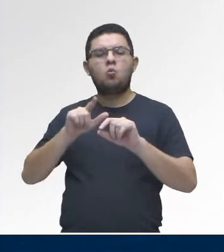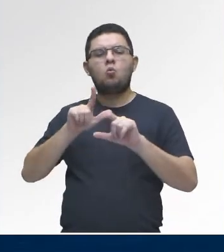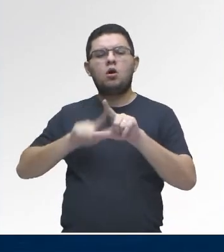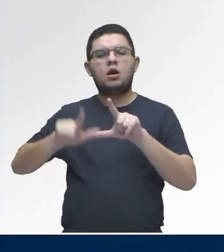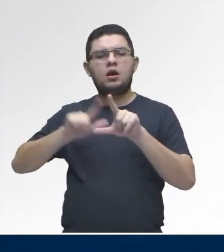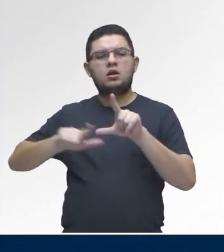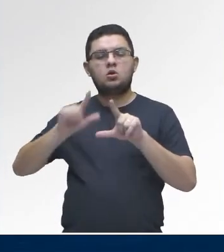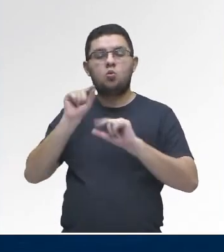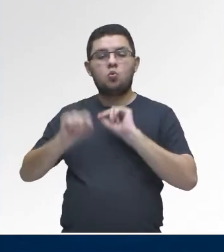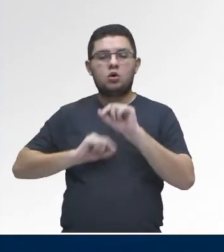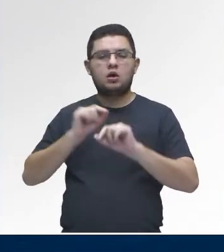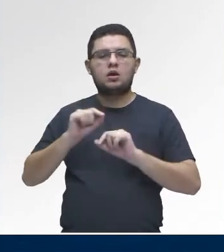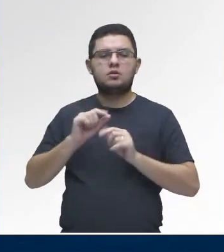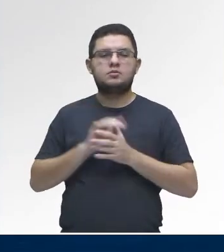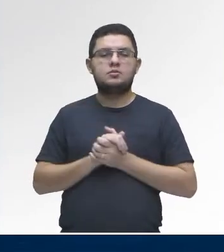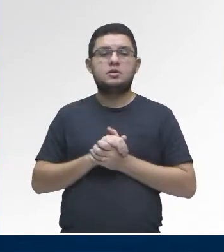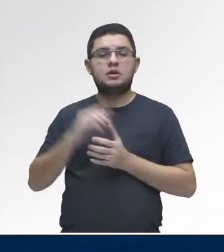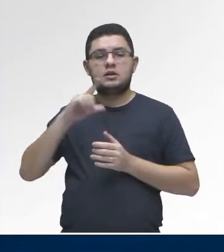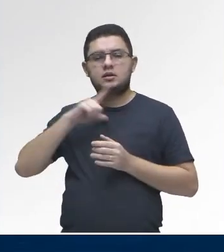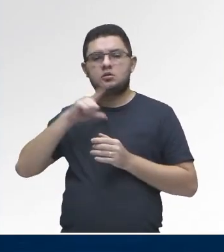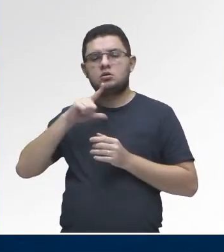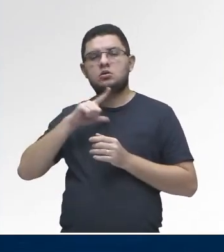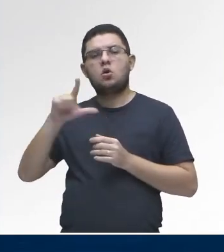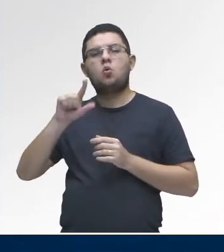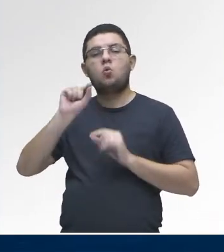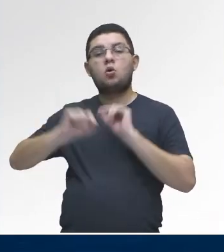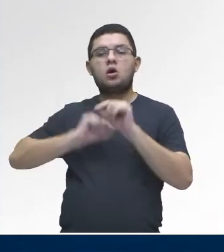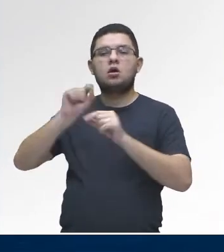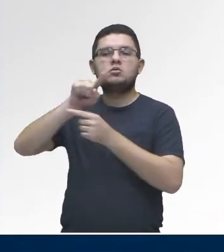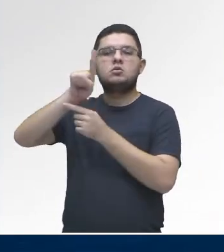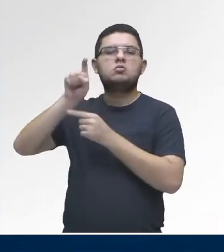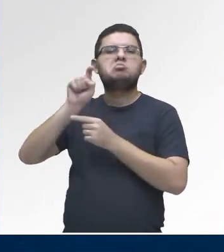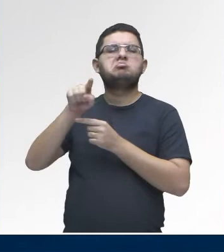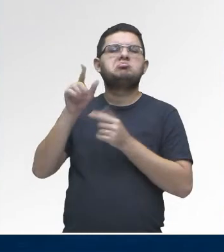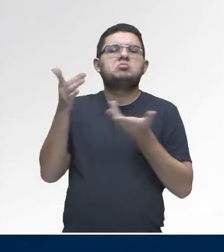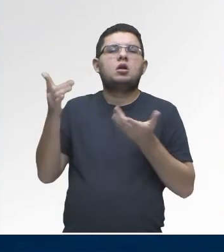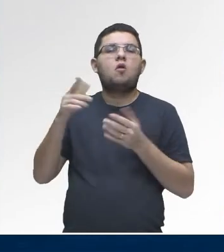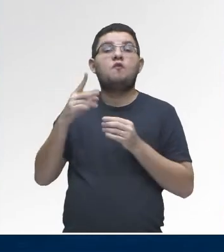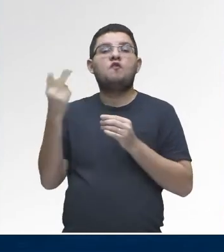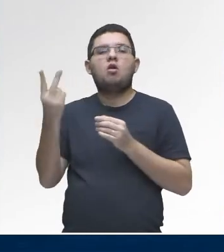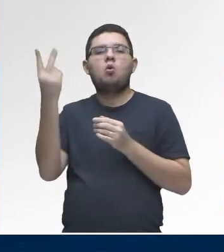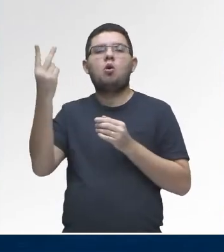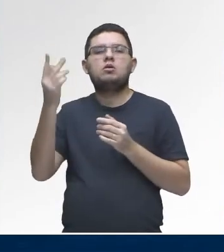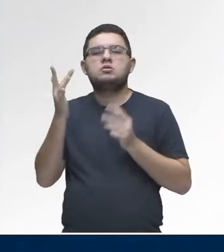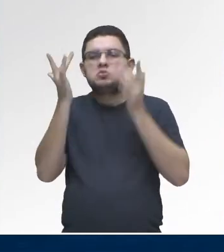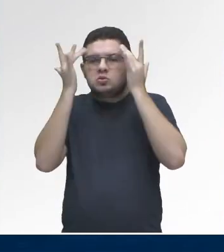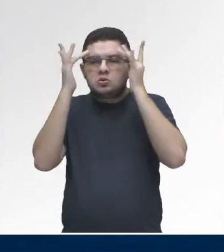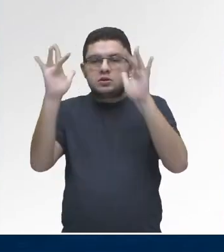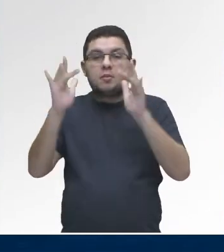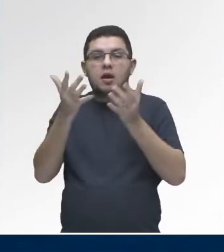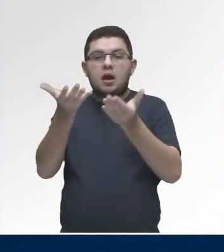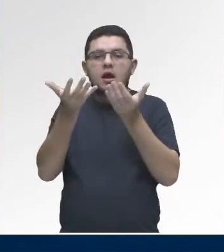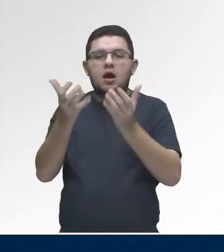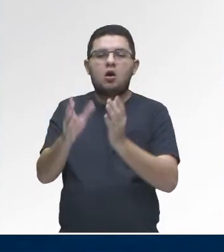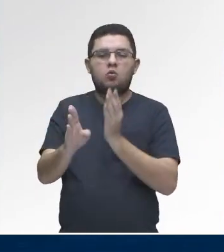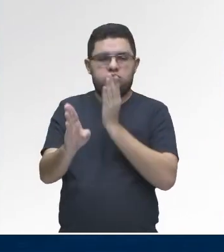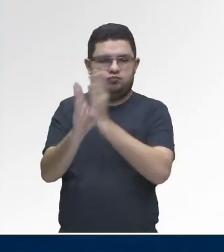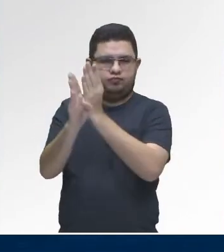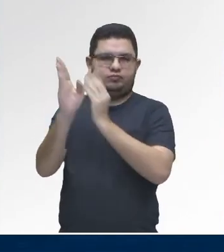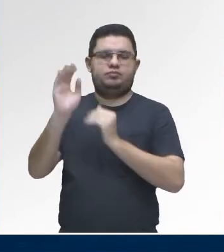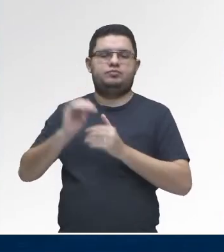para indicar um valor que a gente não conhece, um valor que justamente a gente vai tentar